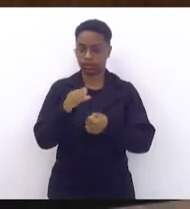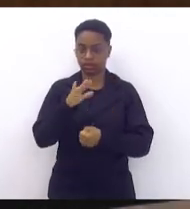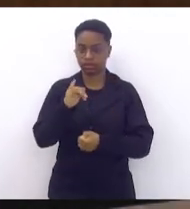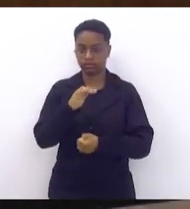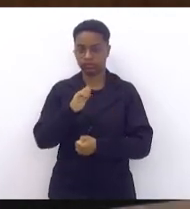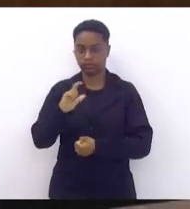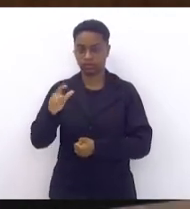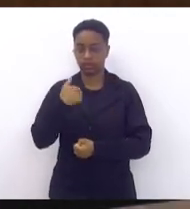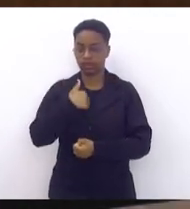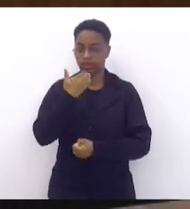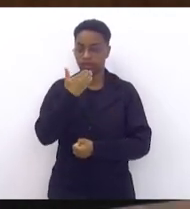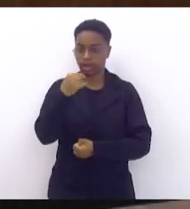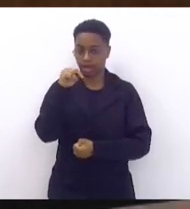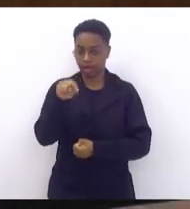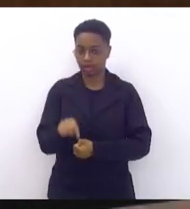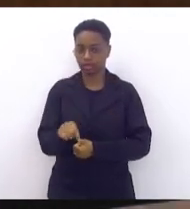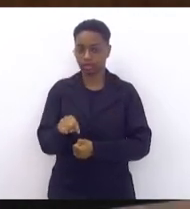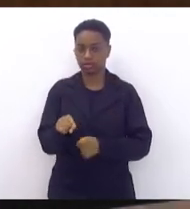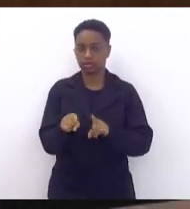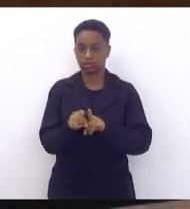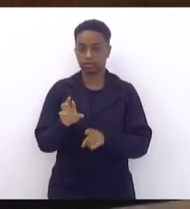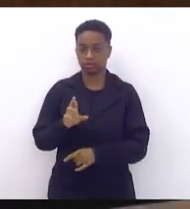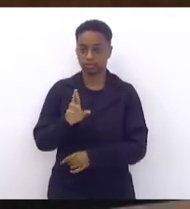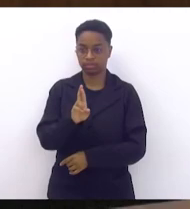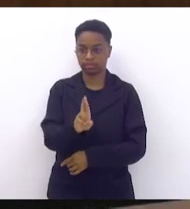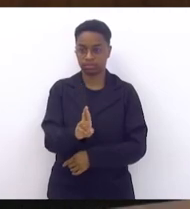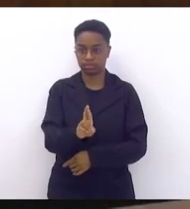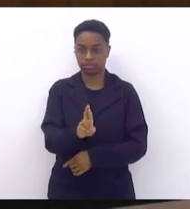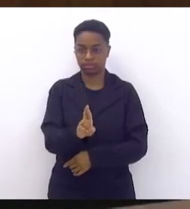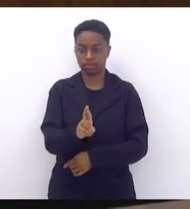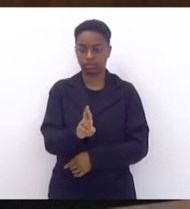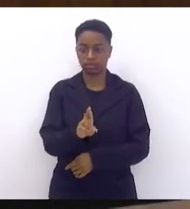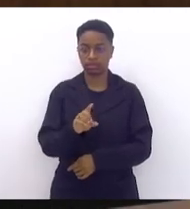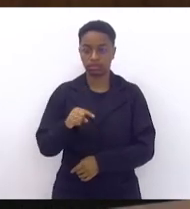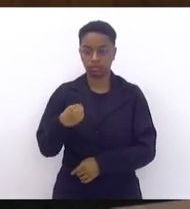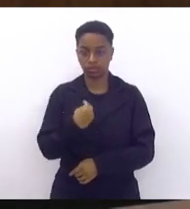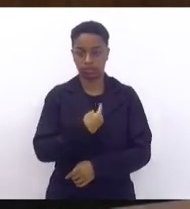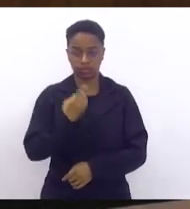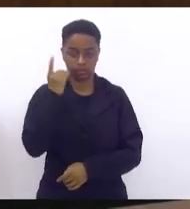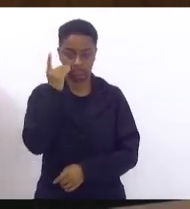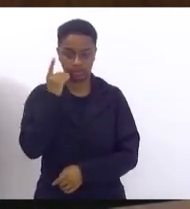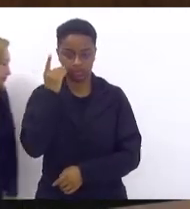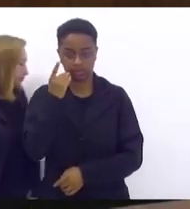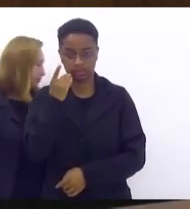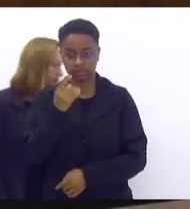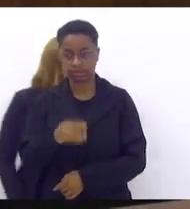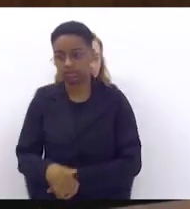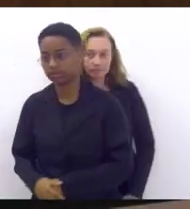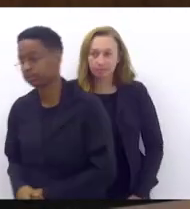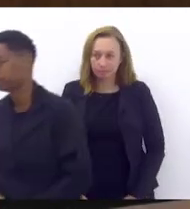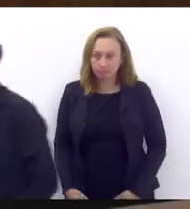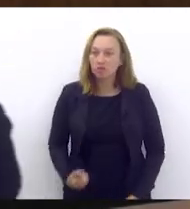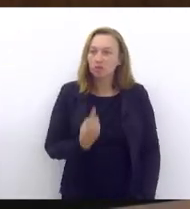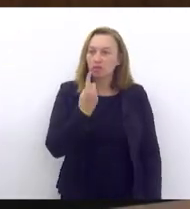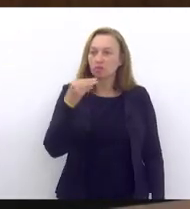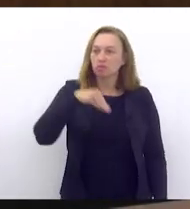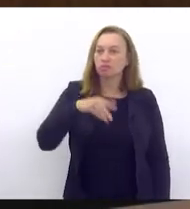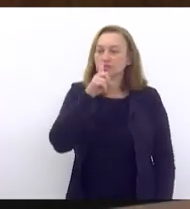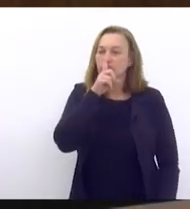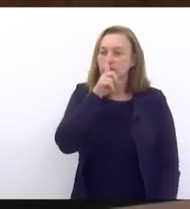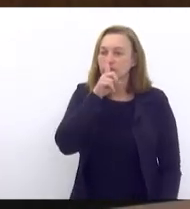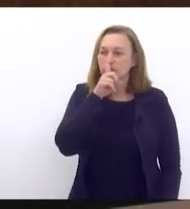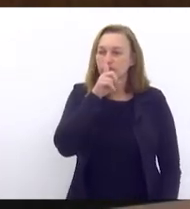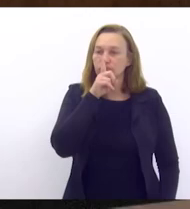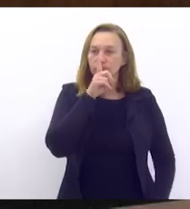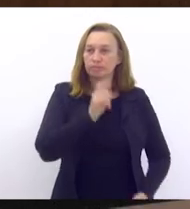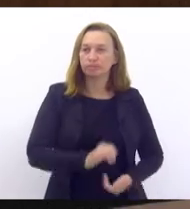casa, em nome até do Estado do Rio de Janeiro, que nós, deputados, dediquemos um minuto de silêncio